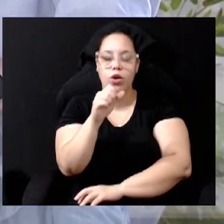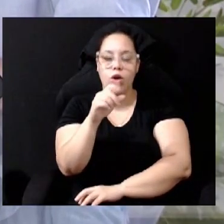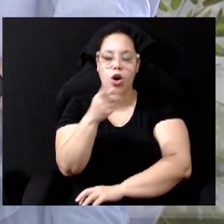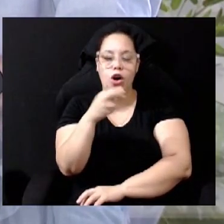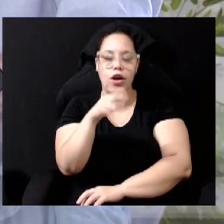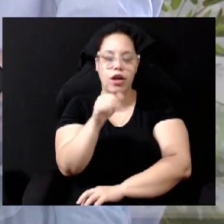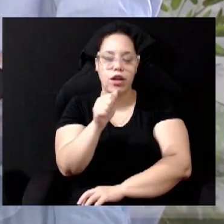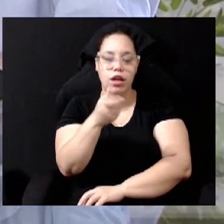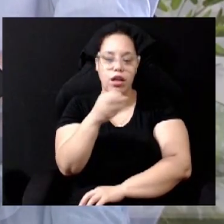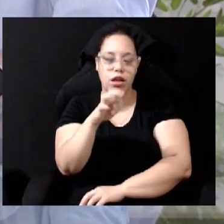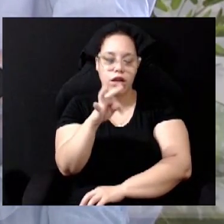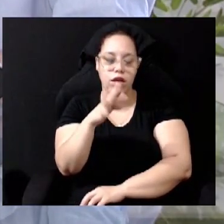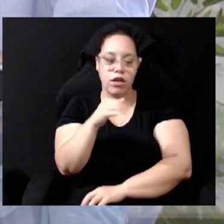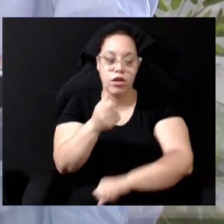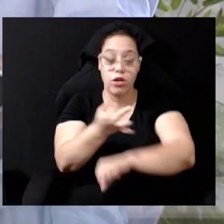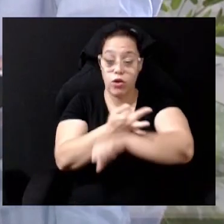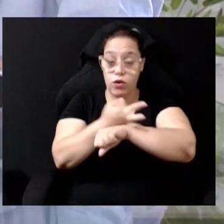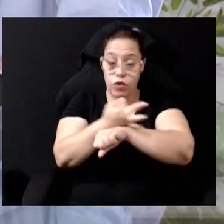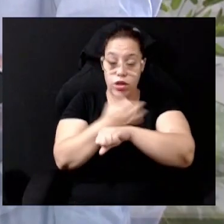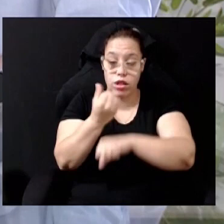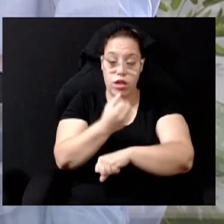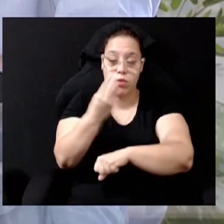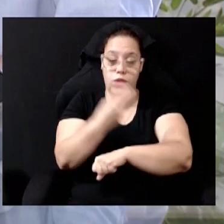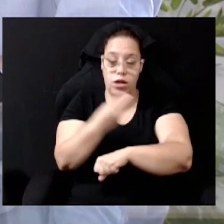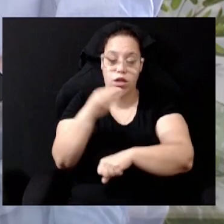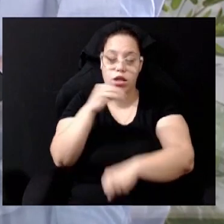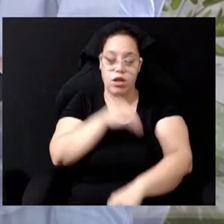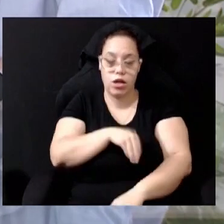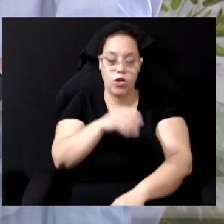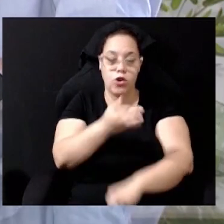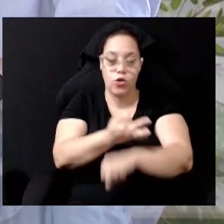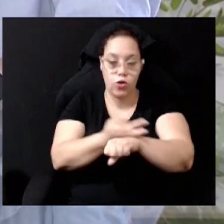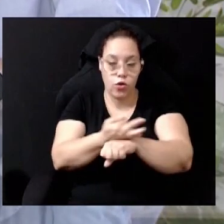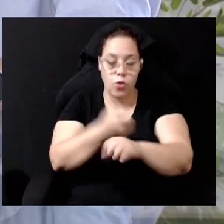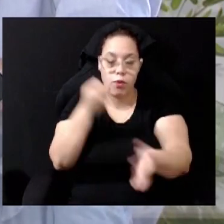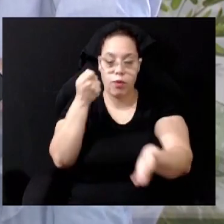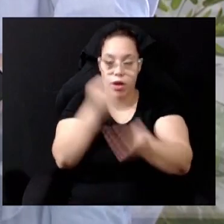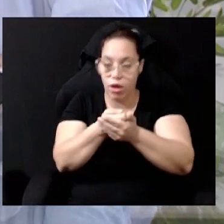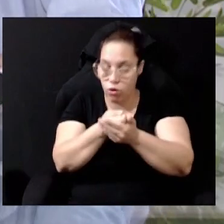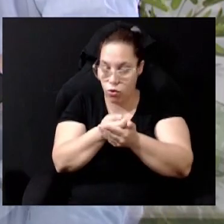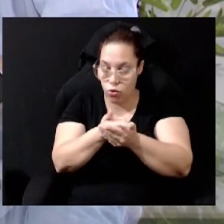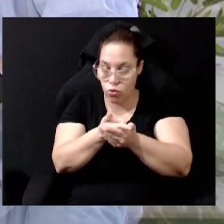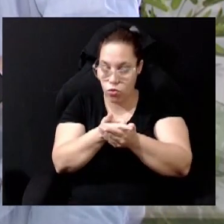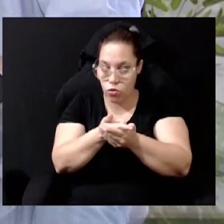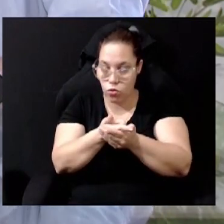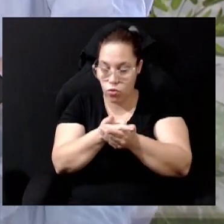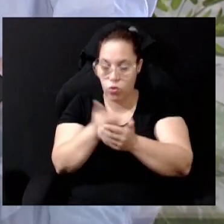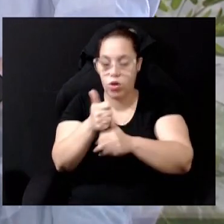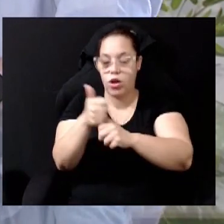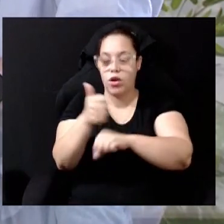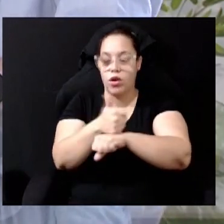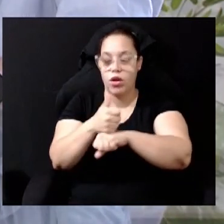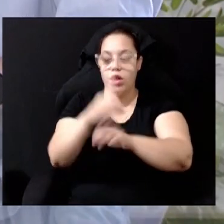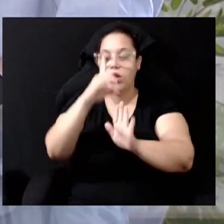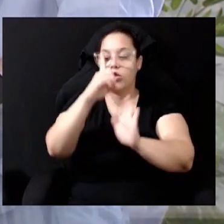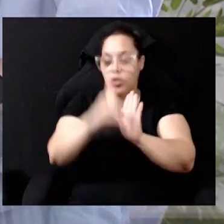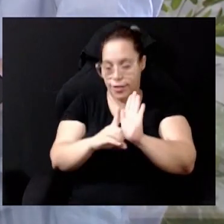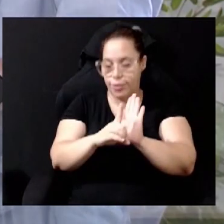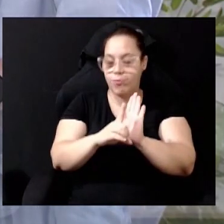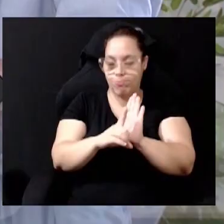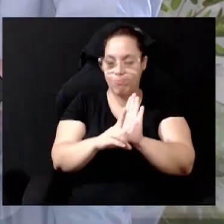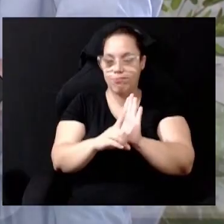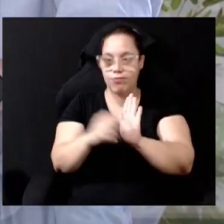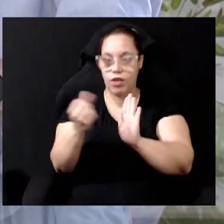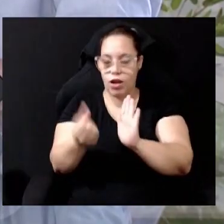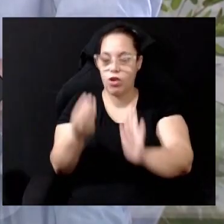férias, 13º de férias, enfim, sobre tudo aquilo que é pago ao profissional, ele tem direito ao